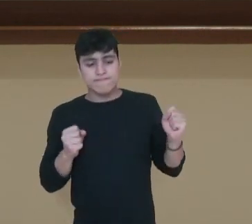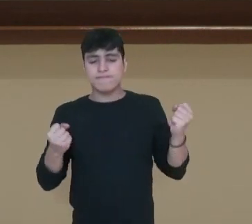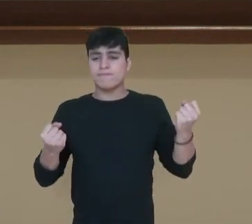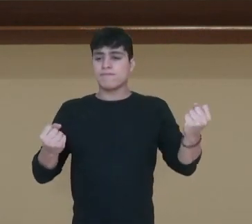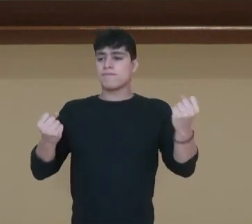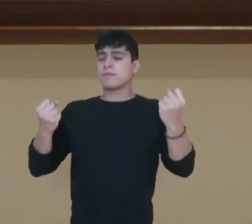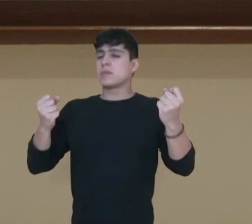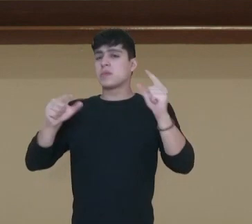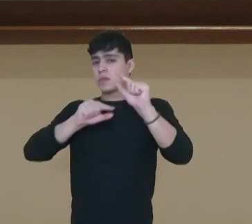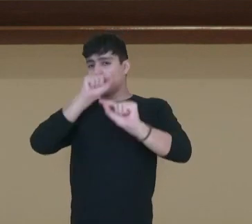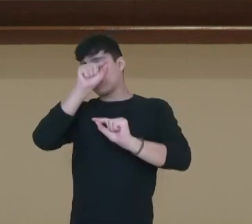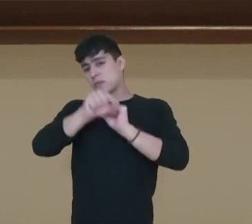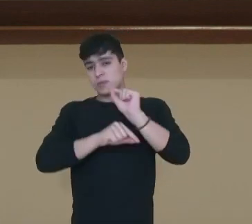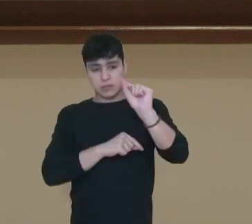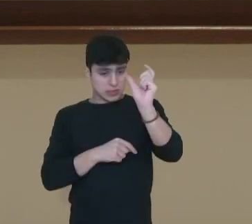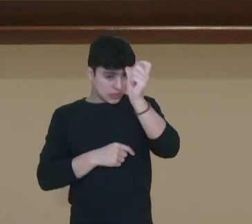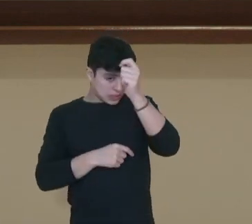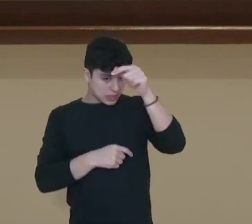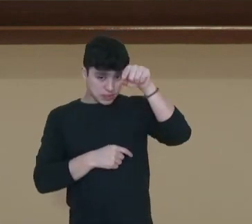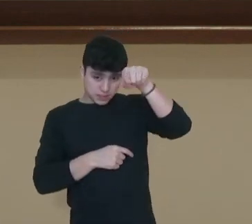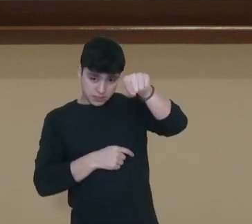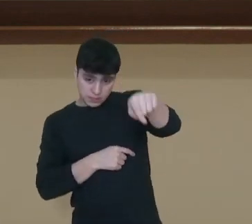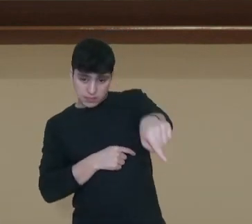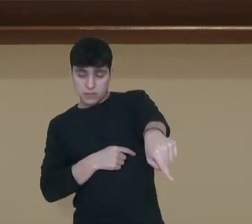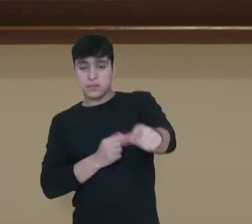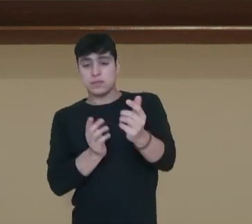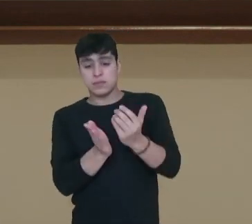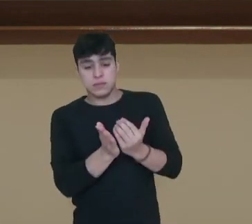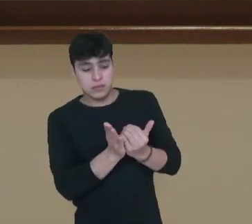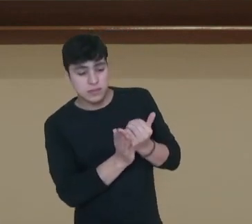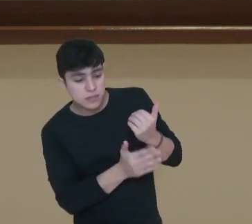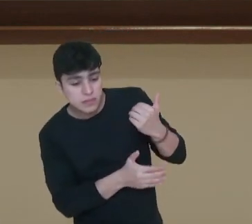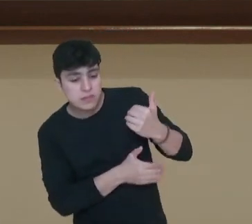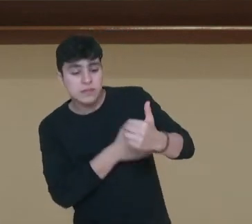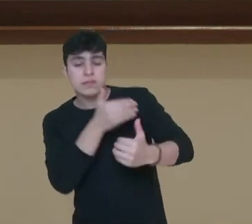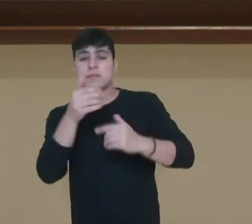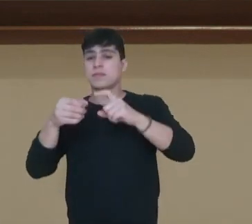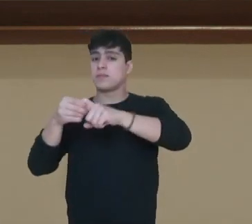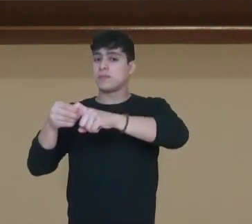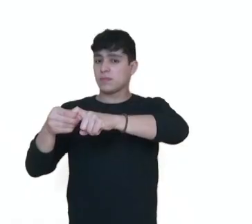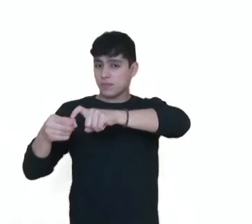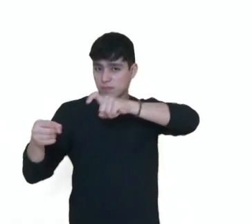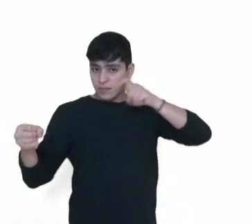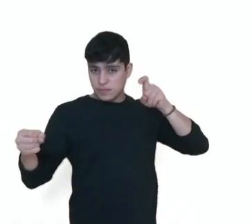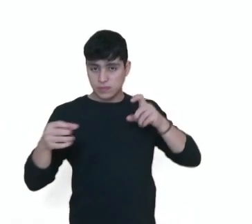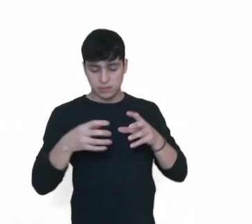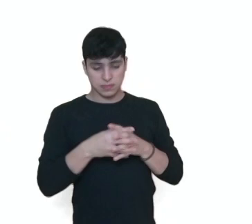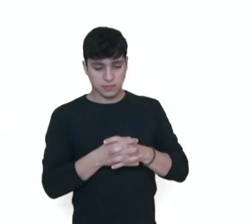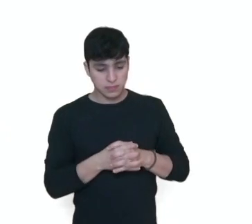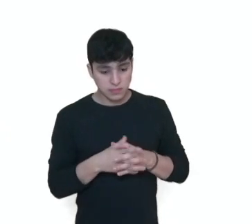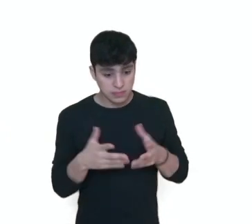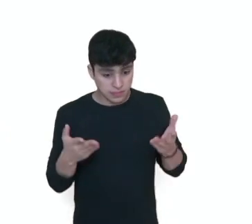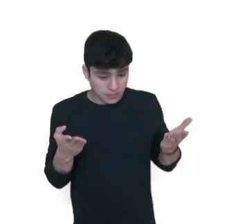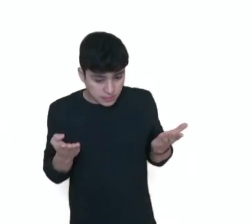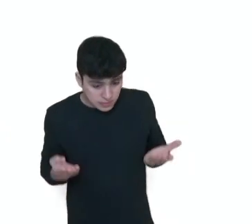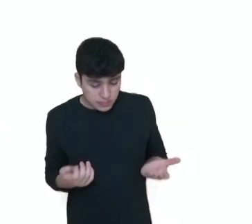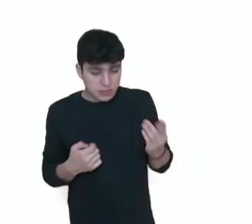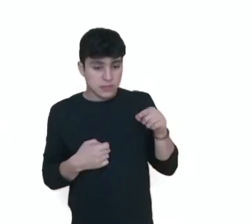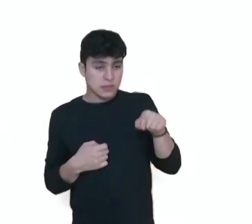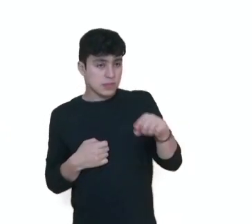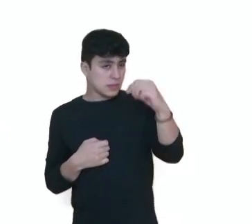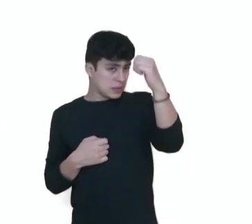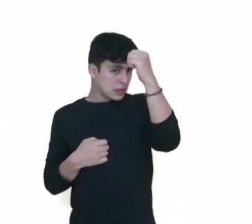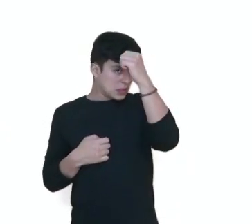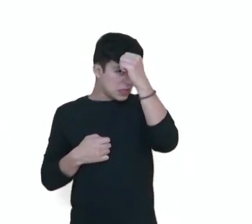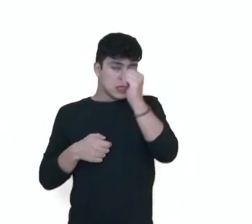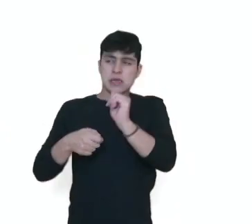com que a Índia chegasse a um processo de independência. Os indianos, dentro dessa